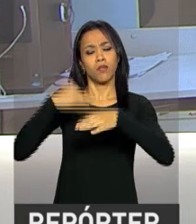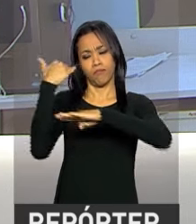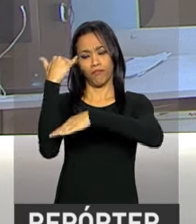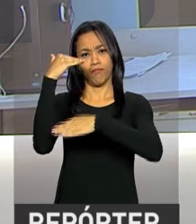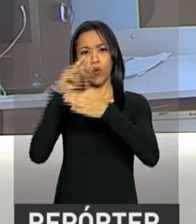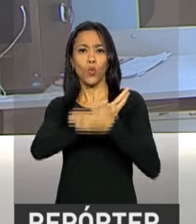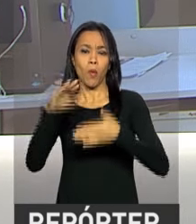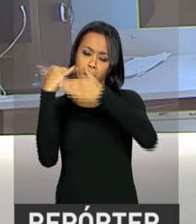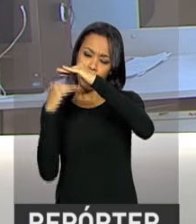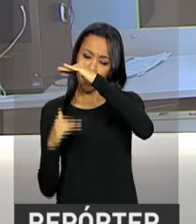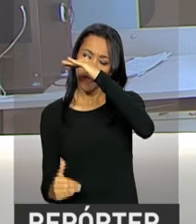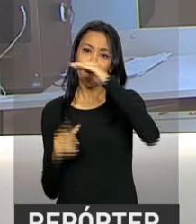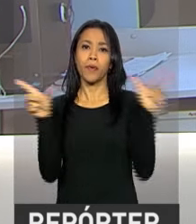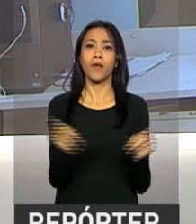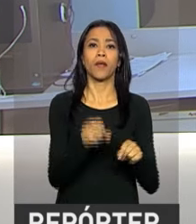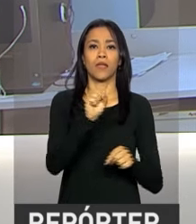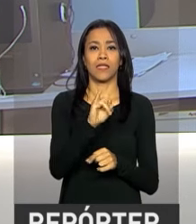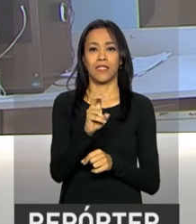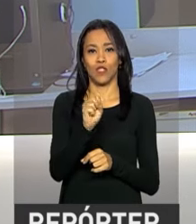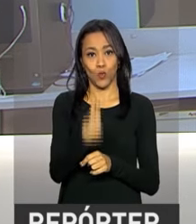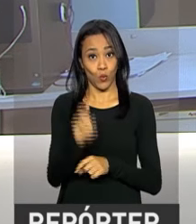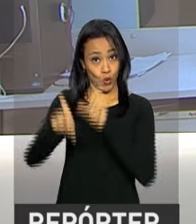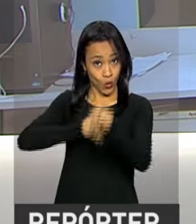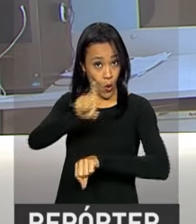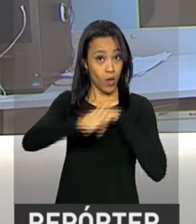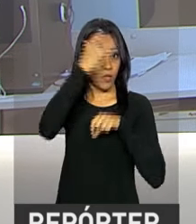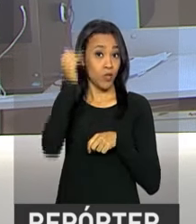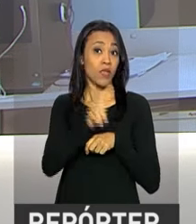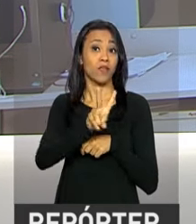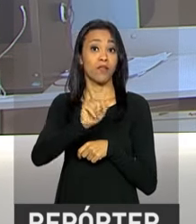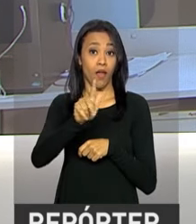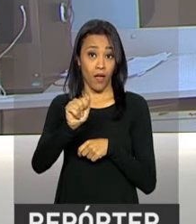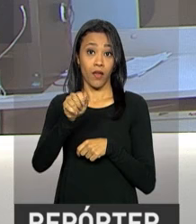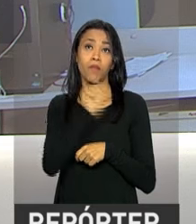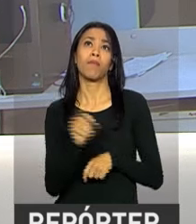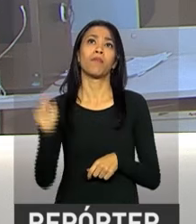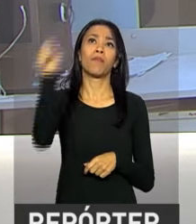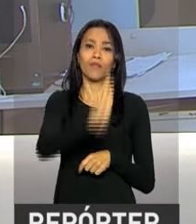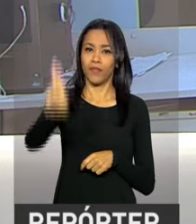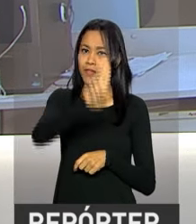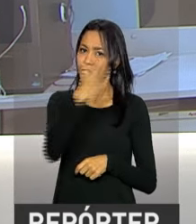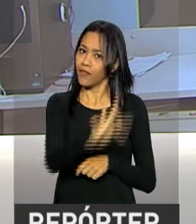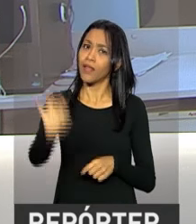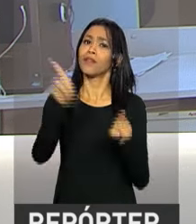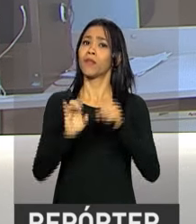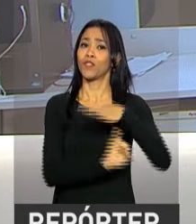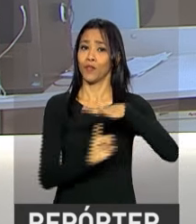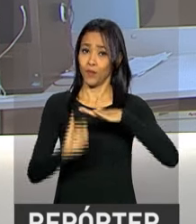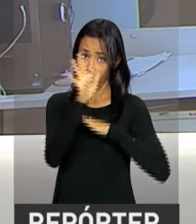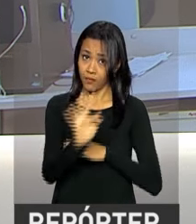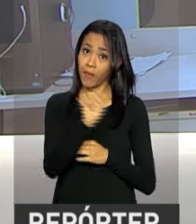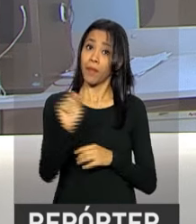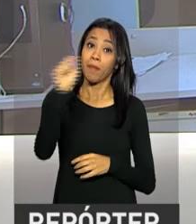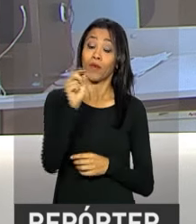cisu o sistema de seleção unificada seleciona candidatos a vagas em universidades federais e institutos federais de educação com